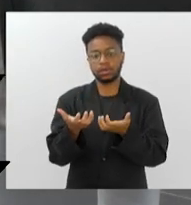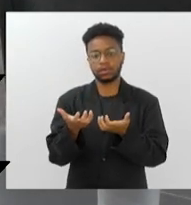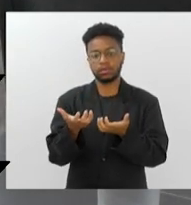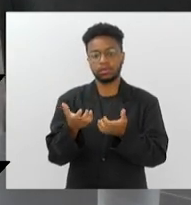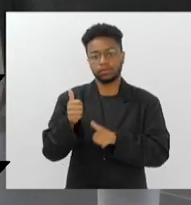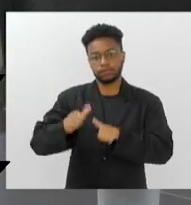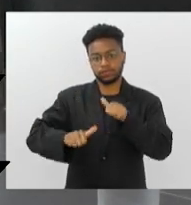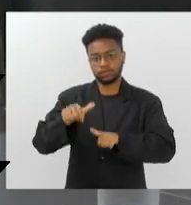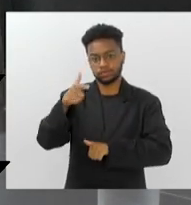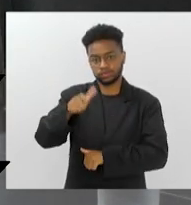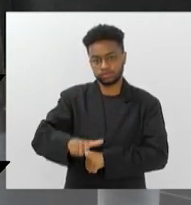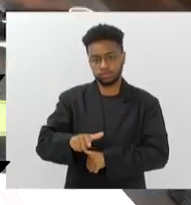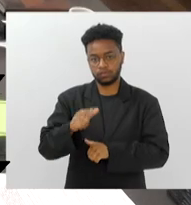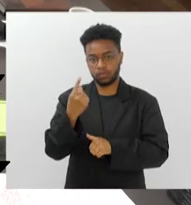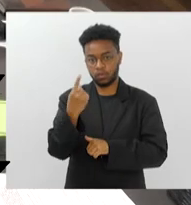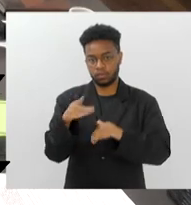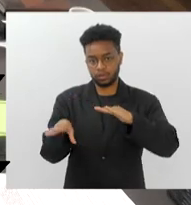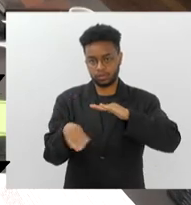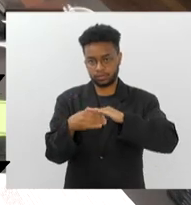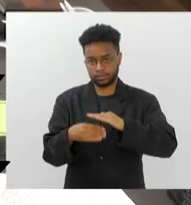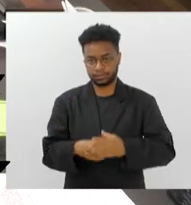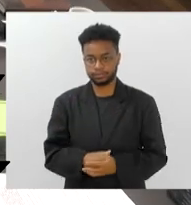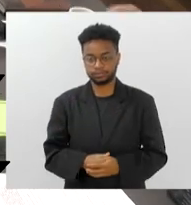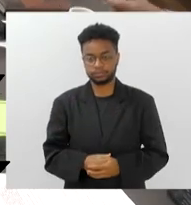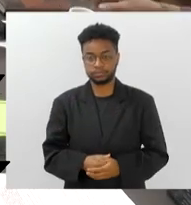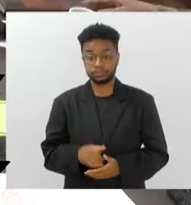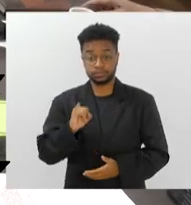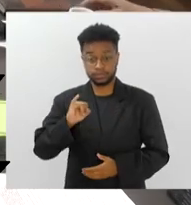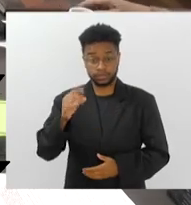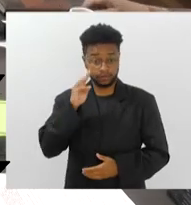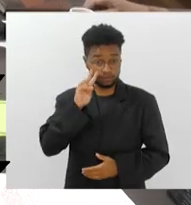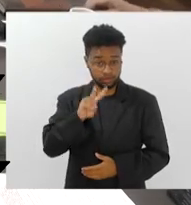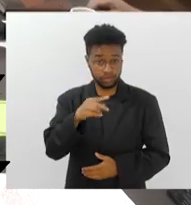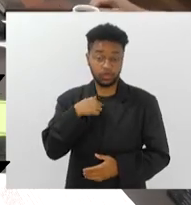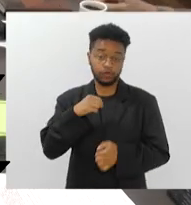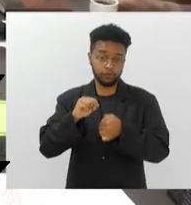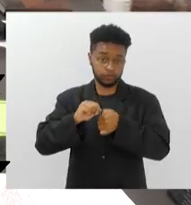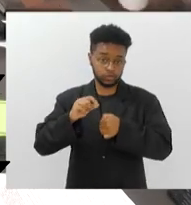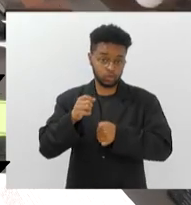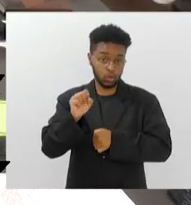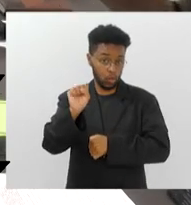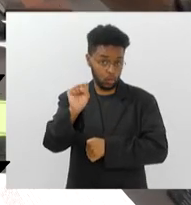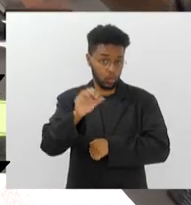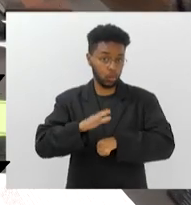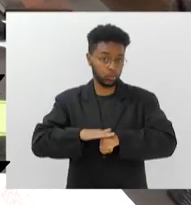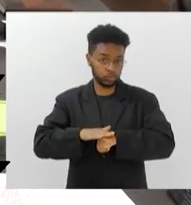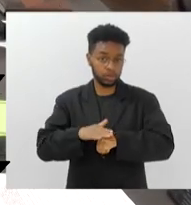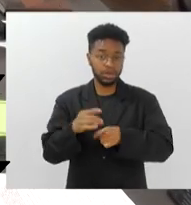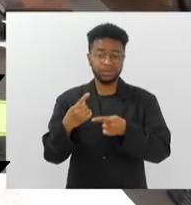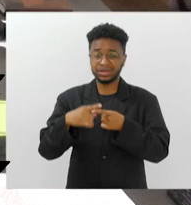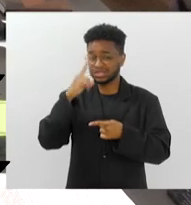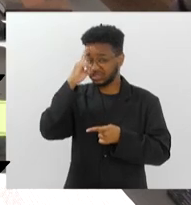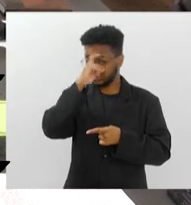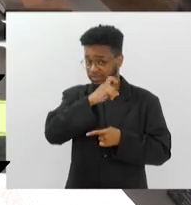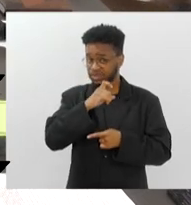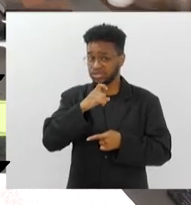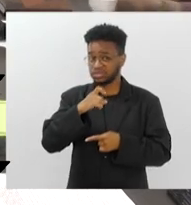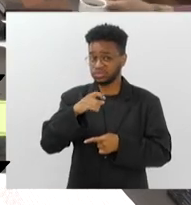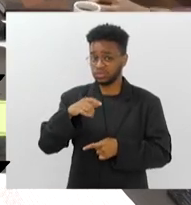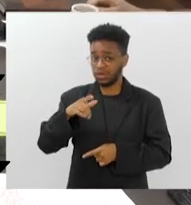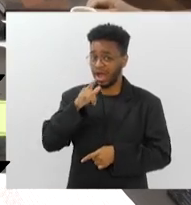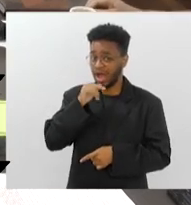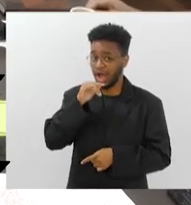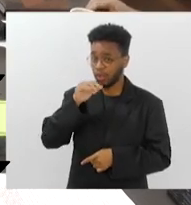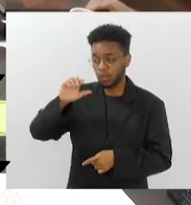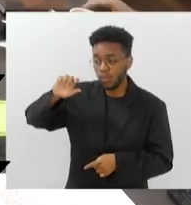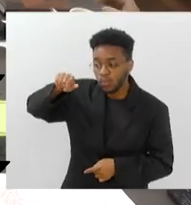reanalisar aqui uma das emendas se observar Eu fiz oito emendas porque tava difícil de tomar água nessa Bica